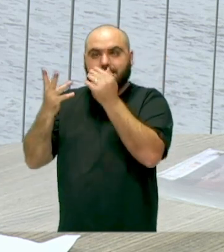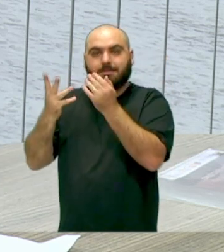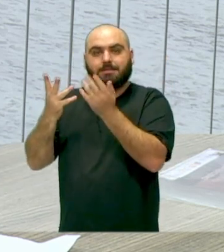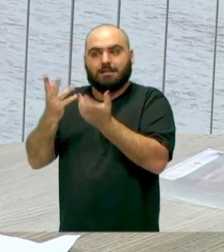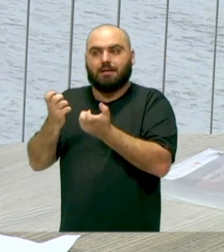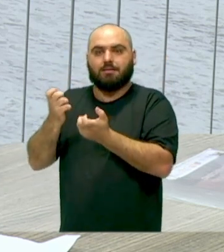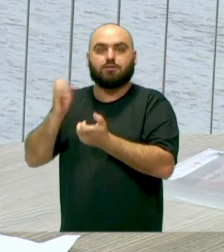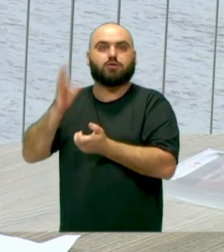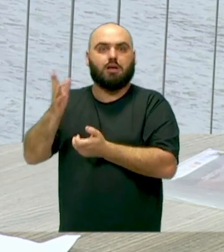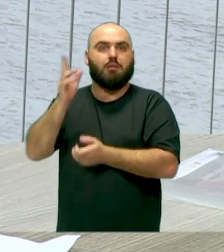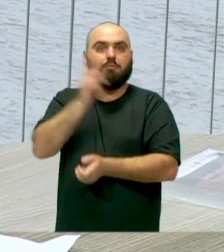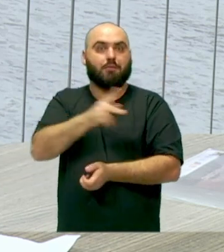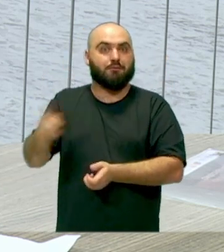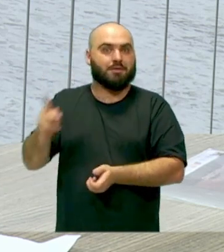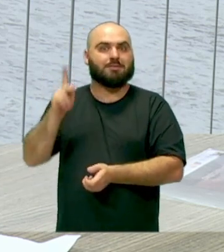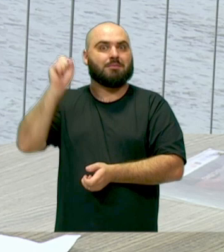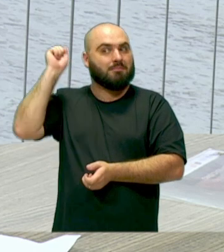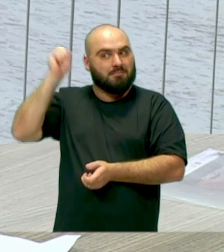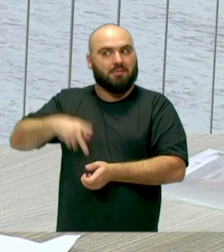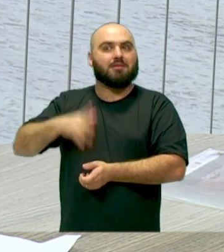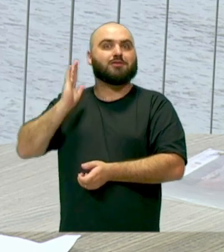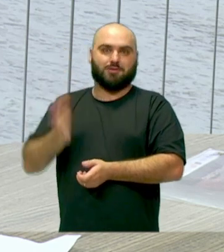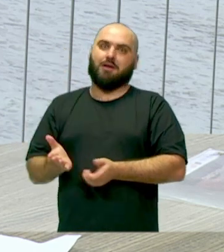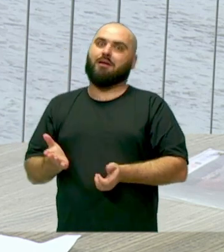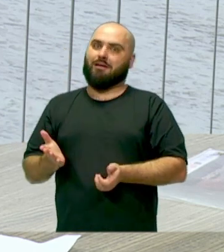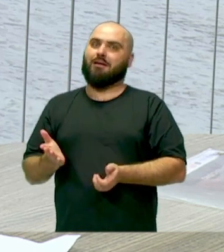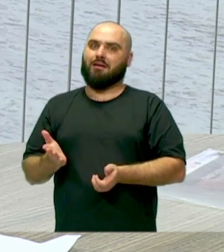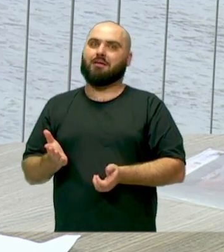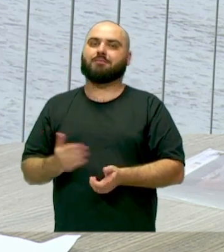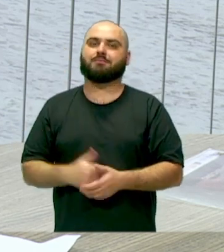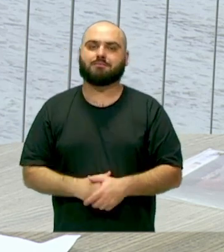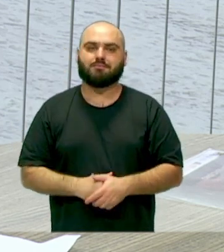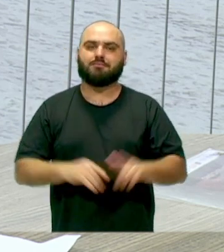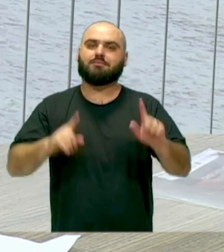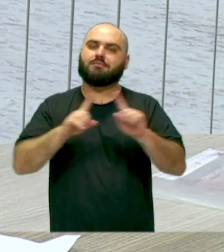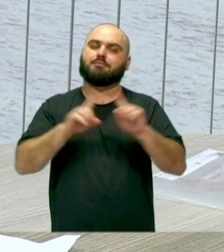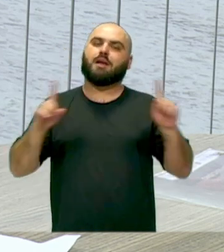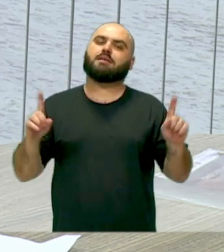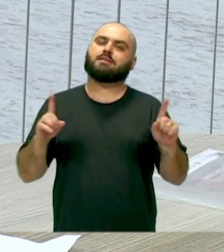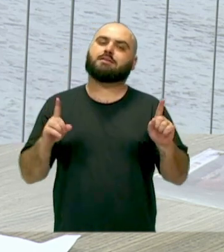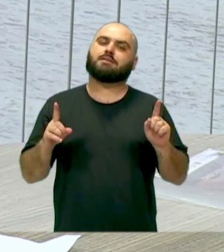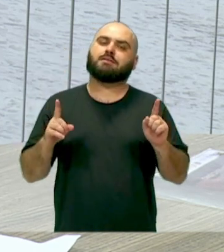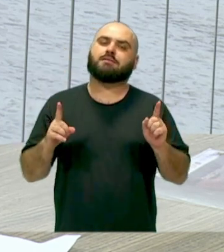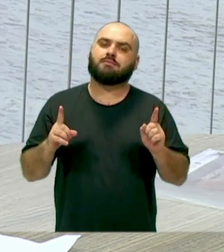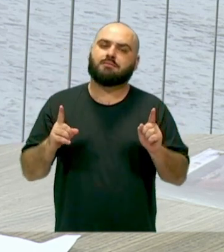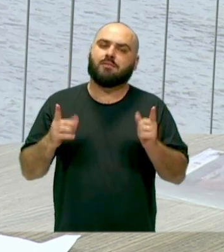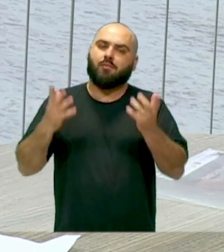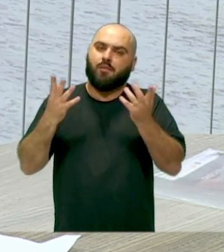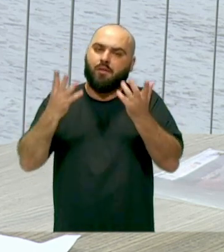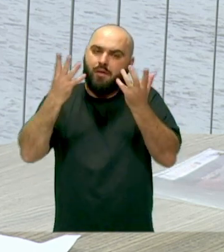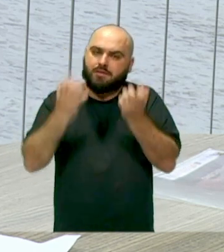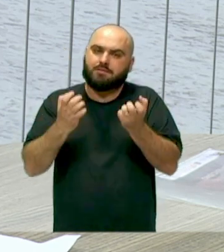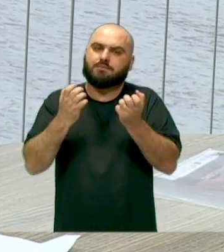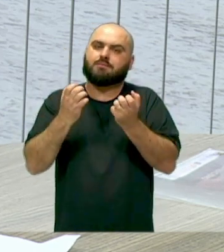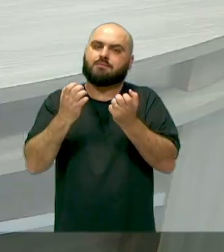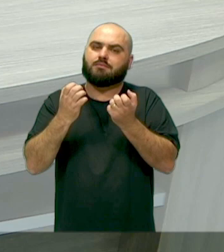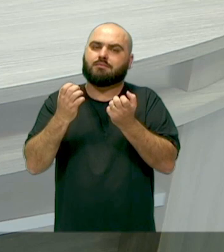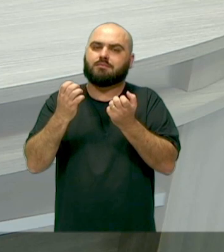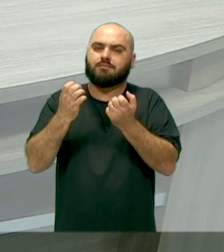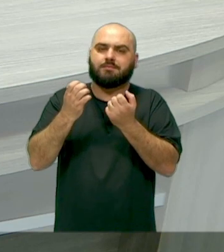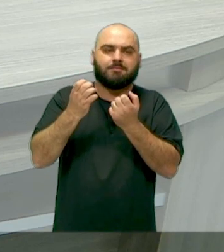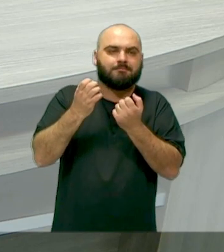sou professora aposentada, né? Mas gostaria, assim, de estar passando, e eu procuro